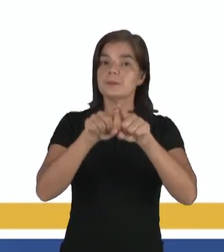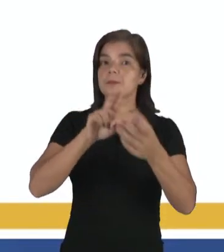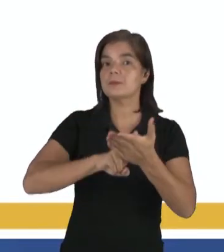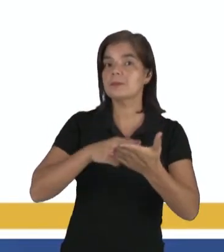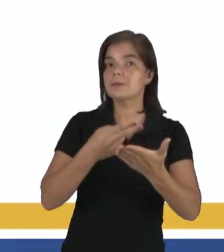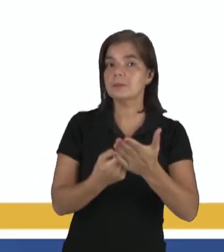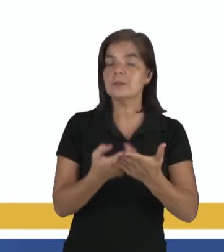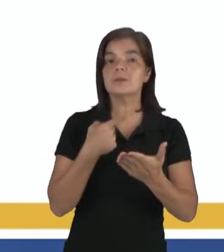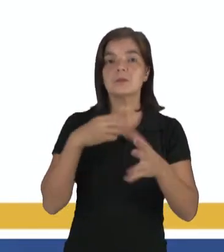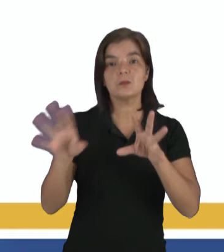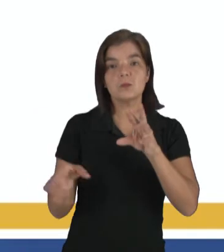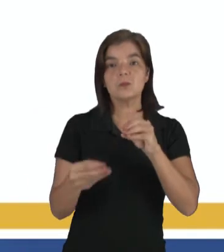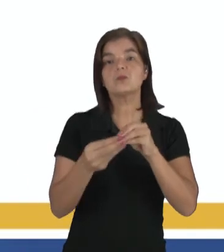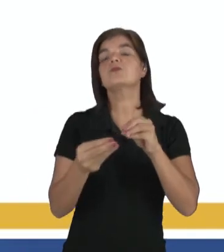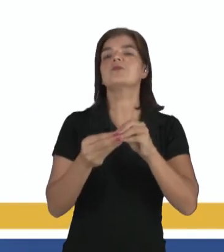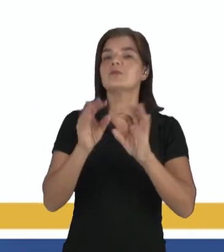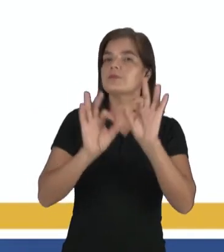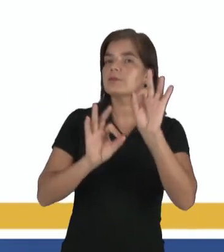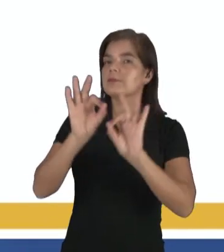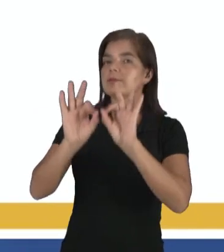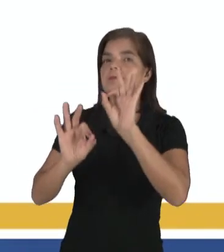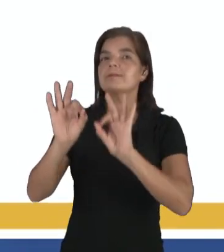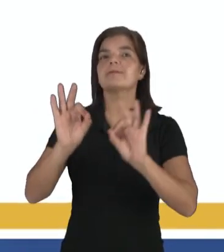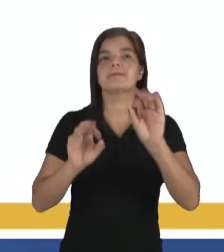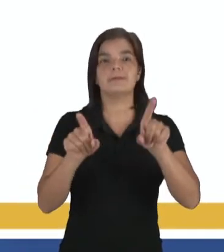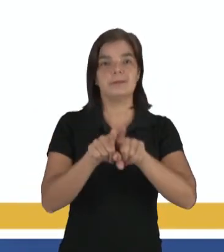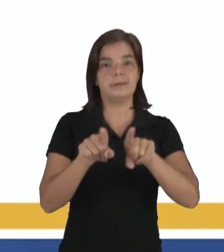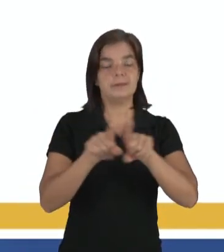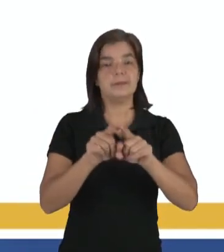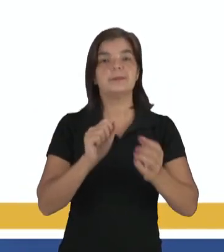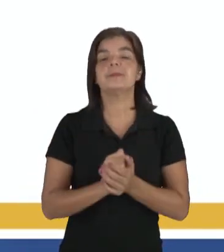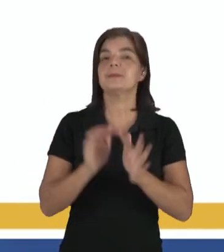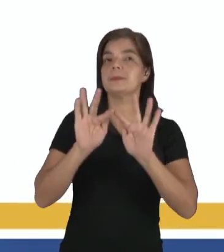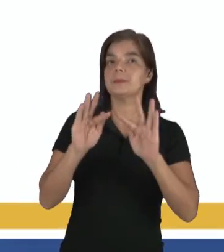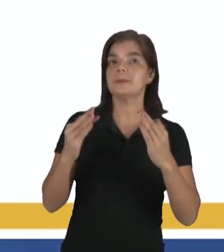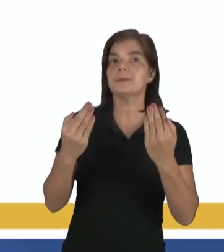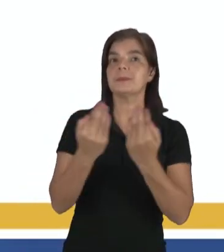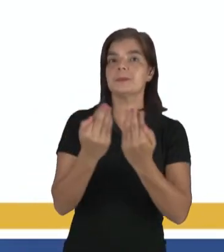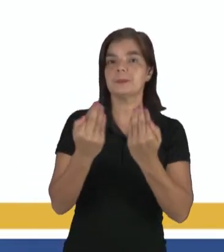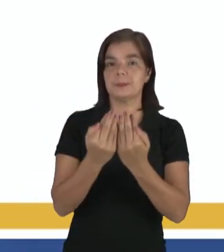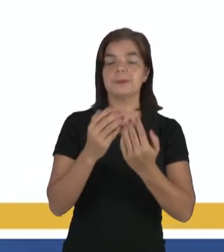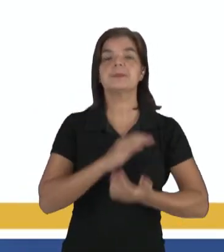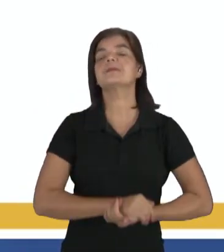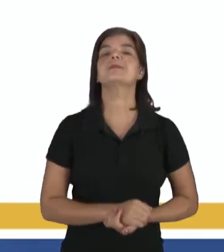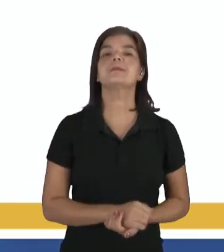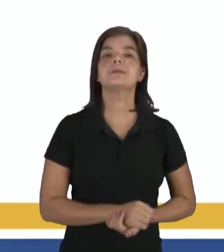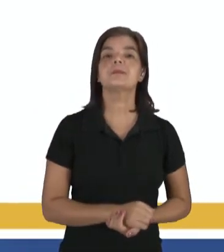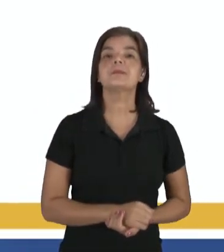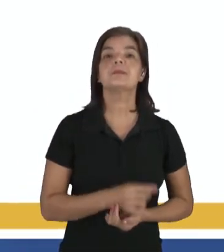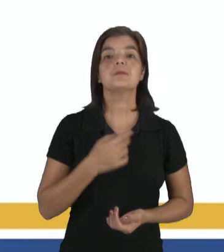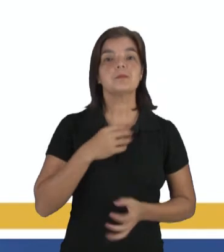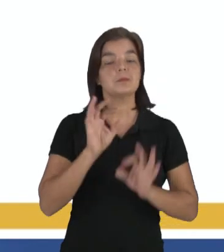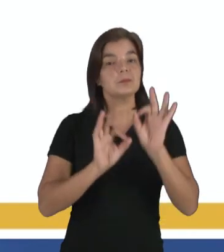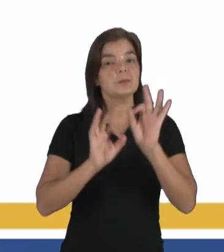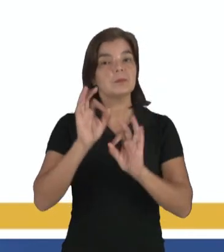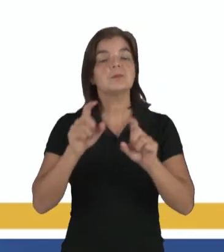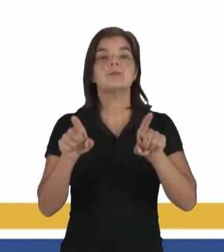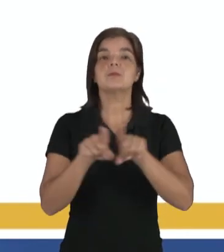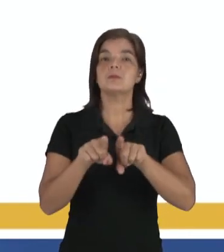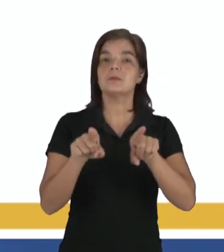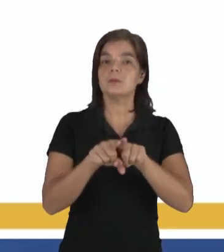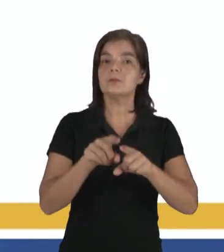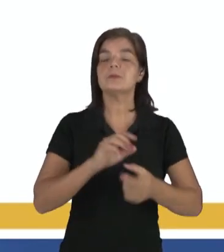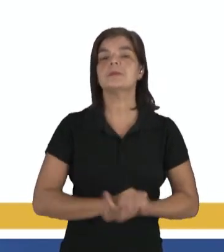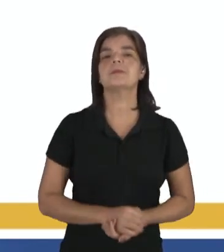traduções eles vão compor uma árvore genealógica é a família aí dá dos bonequinhos aí então eles vão compor essa